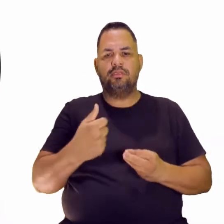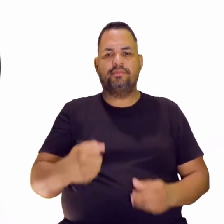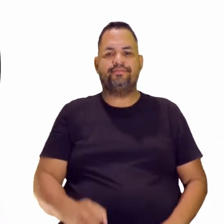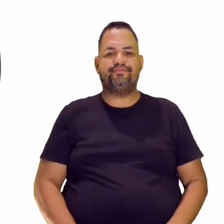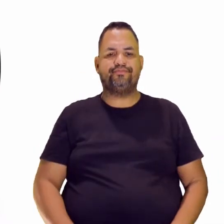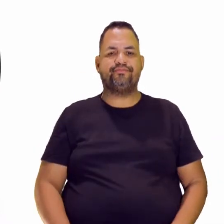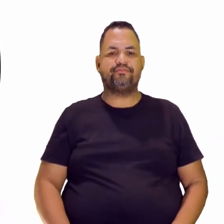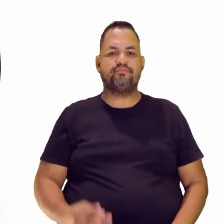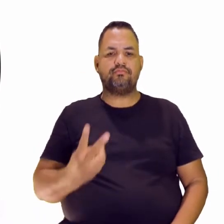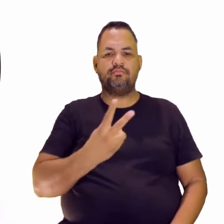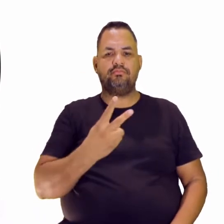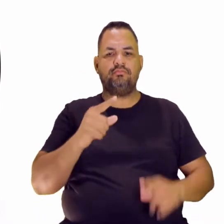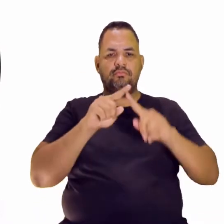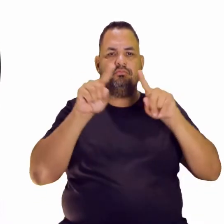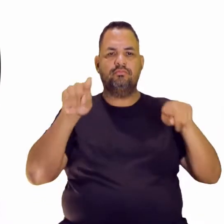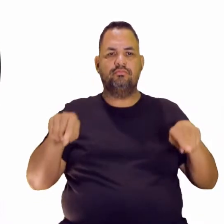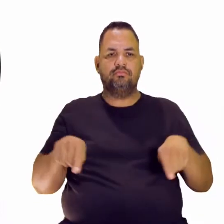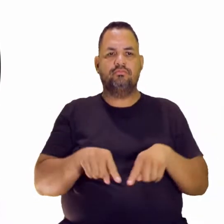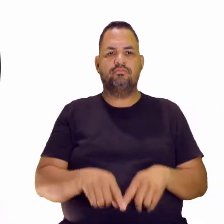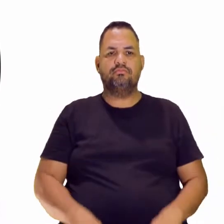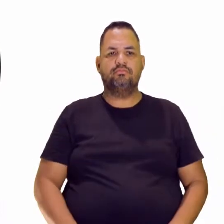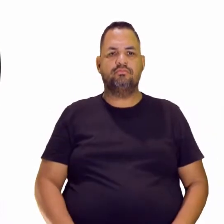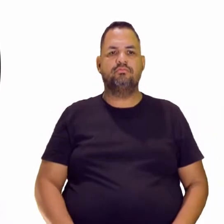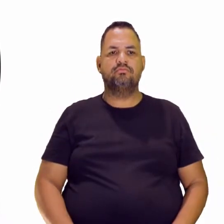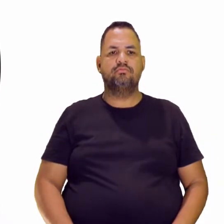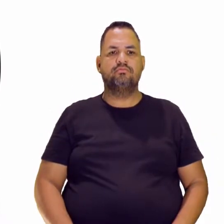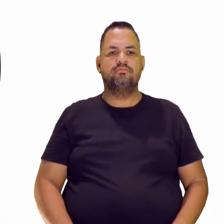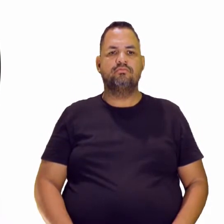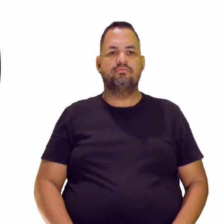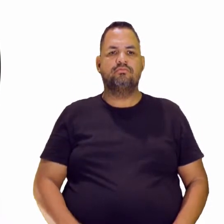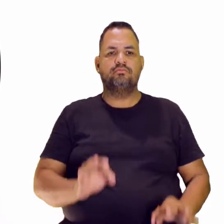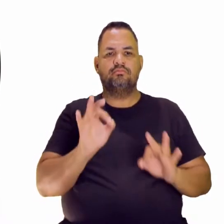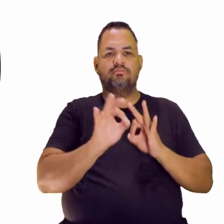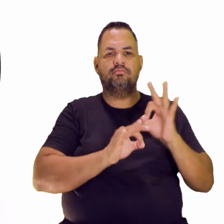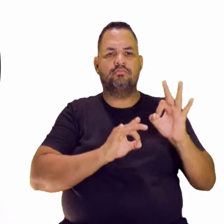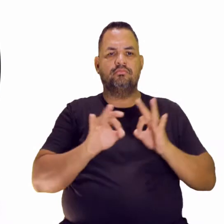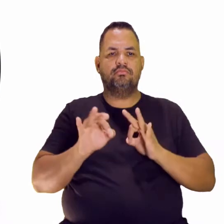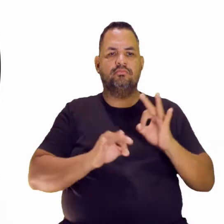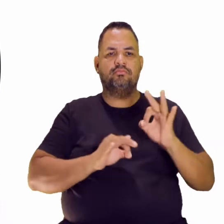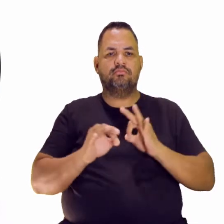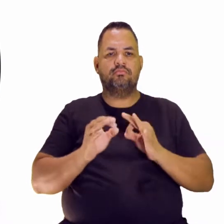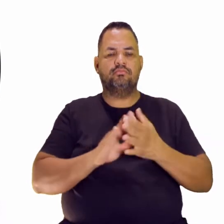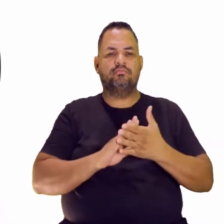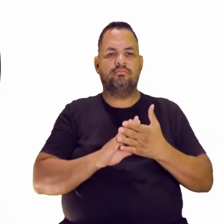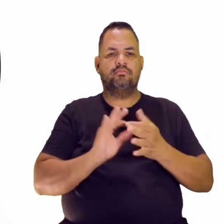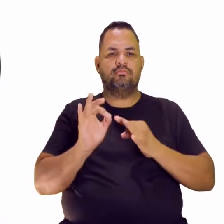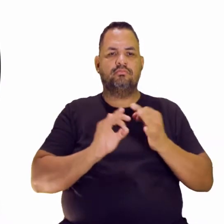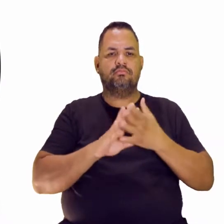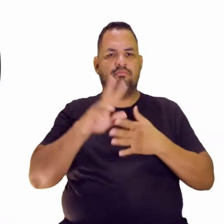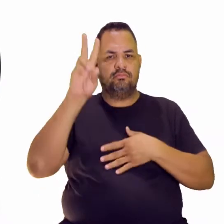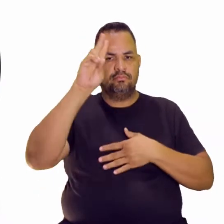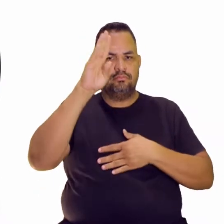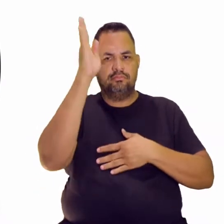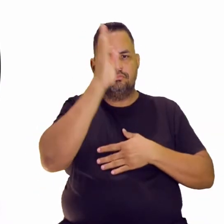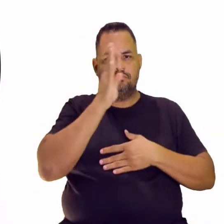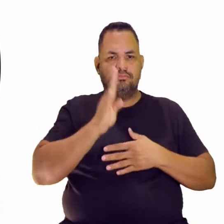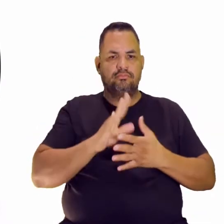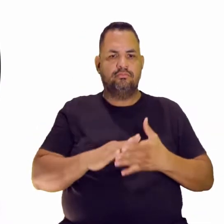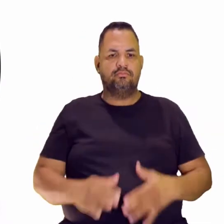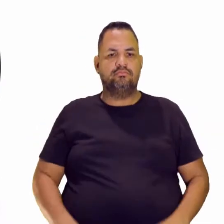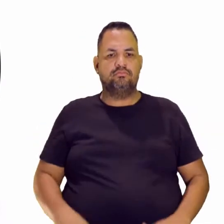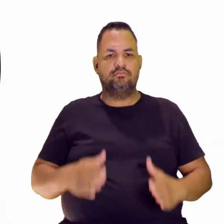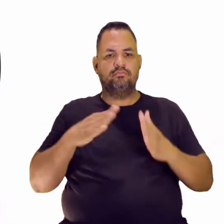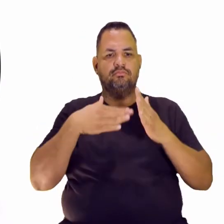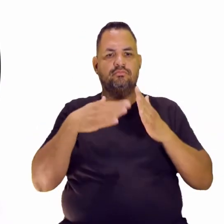2 quadros aqui. Ó, a reconstrução histórica do Brasil, né?